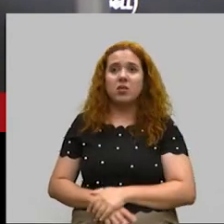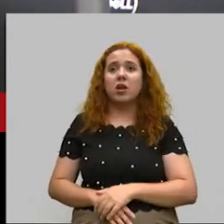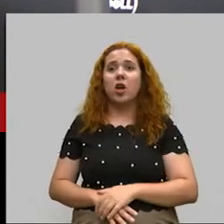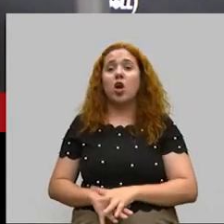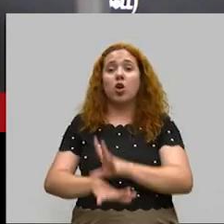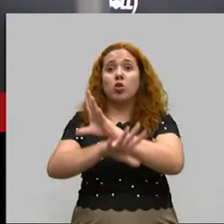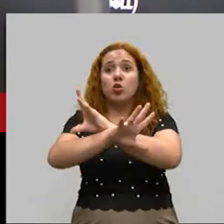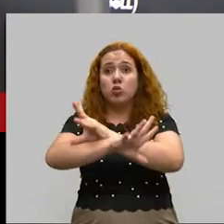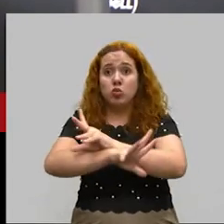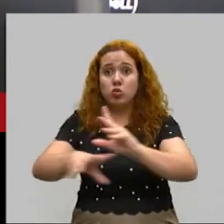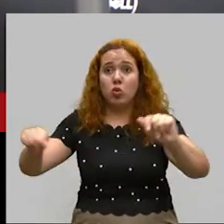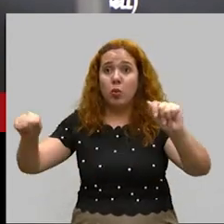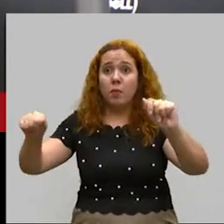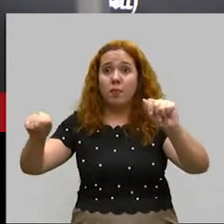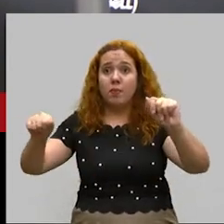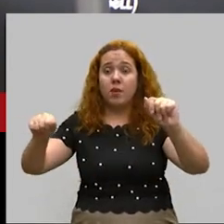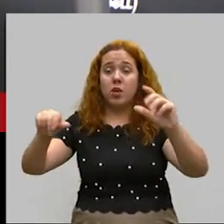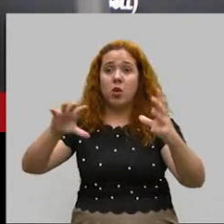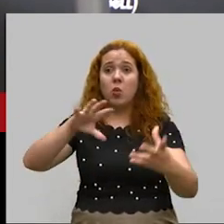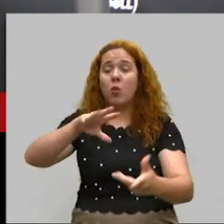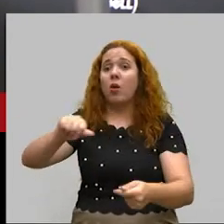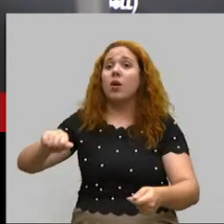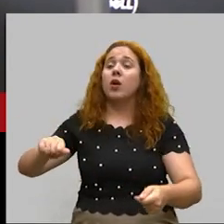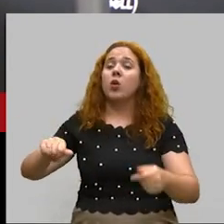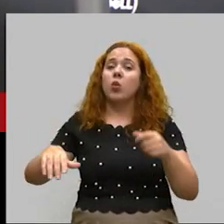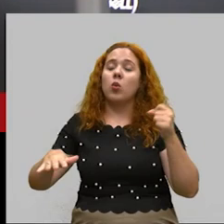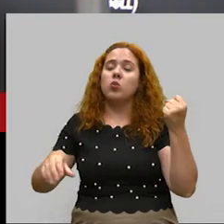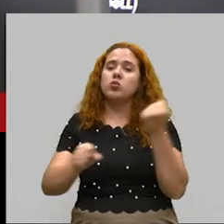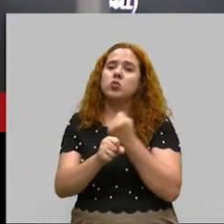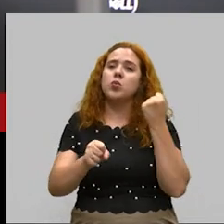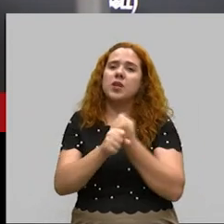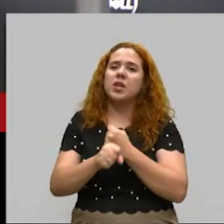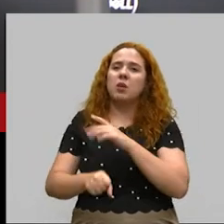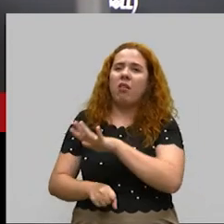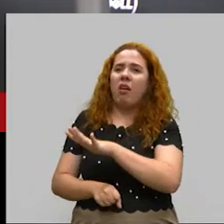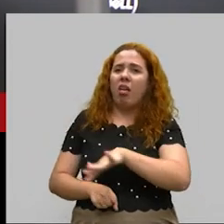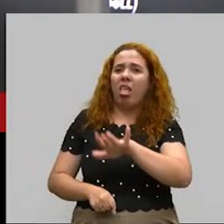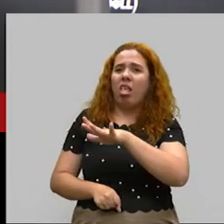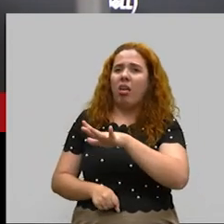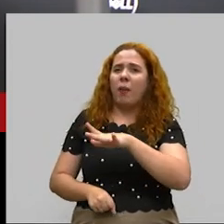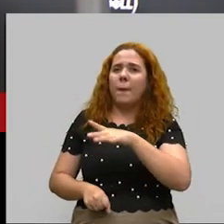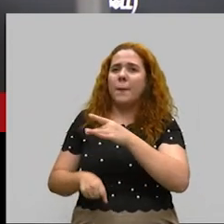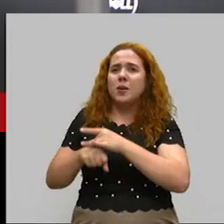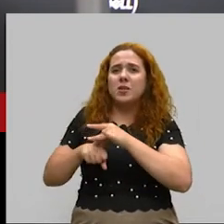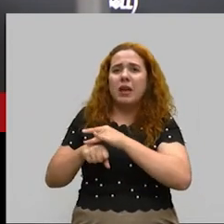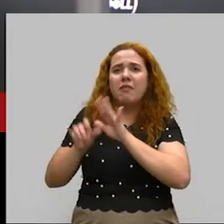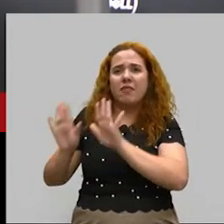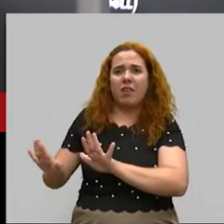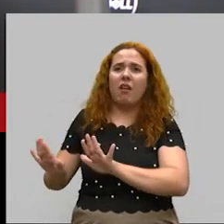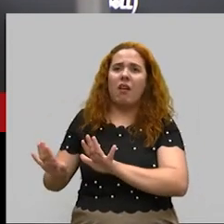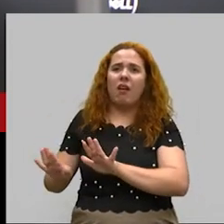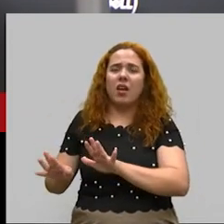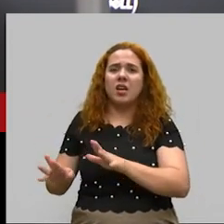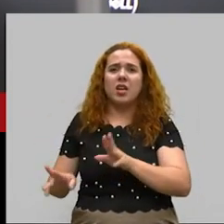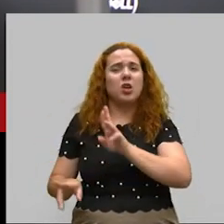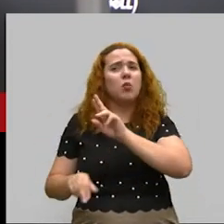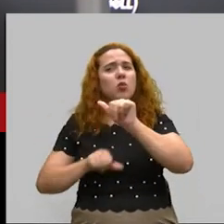nações construíram calos e porões ainda definiram os nativos daqui pelo nome de